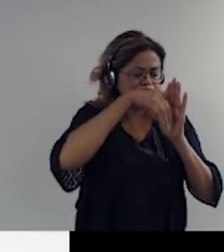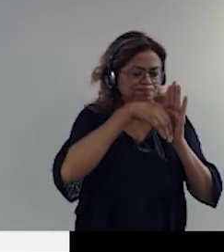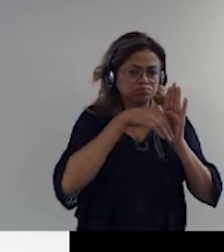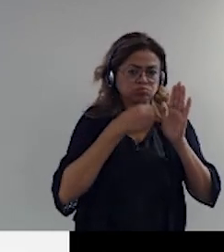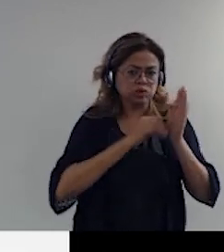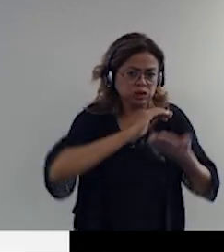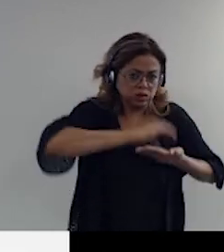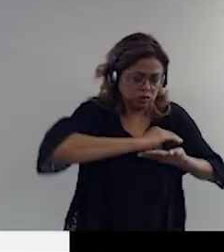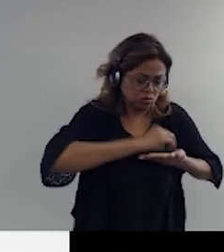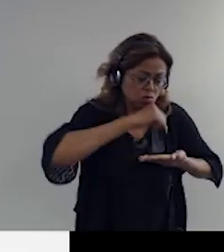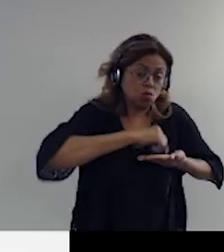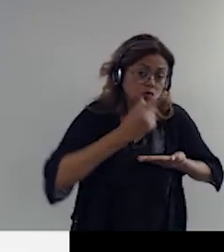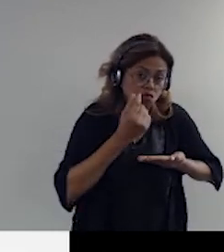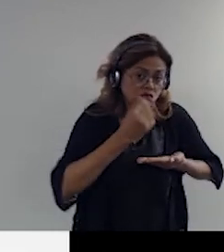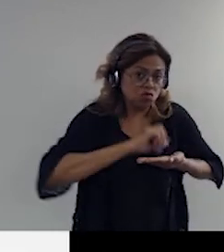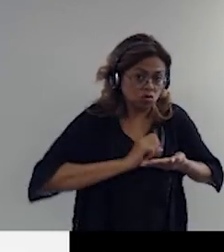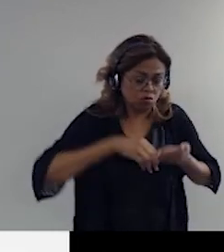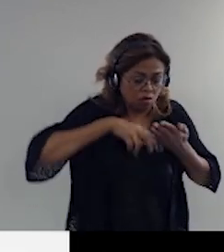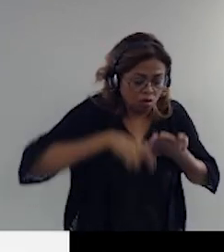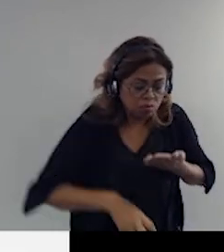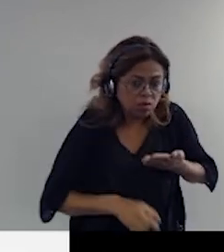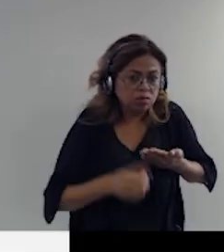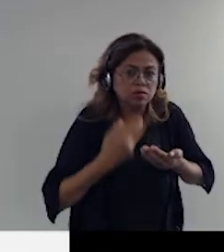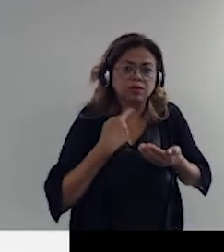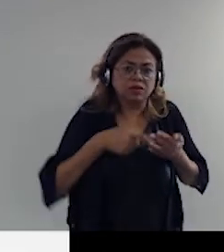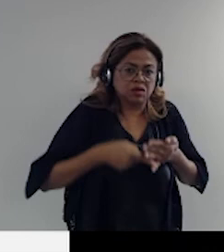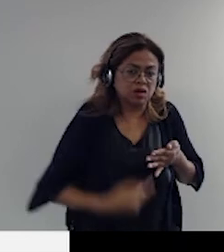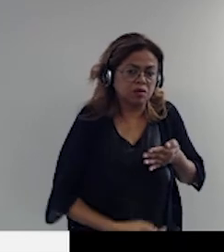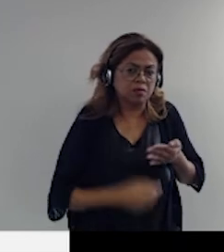fundo, nem foi tão grande assim, foi